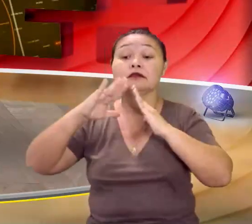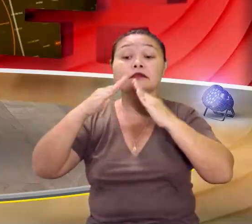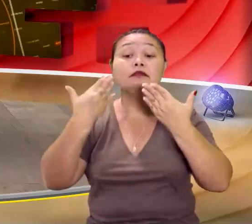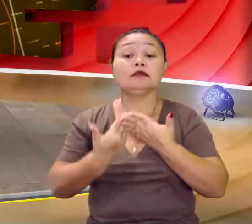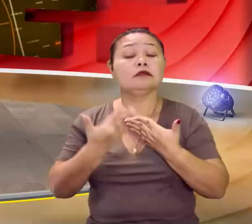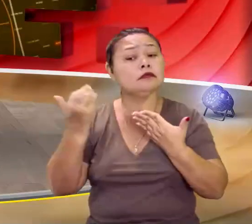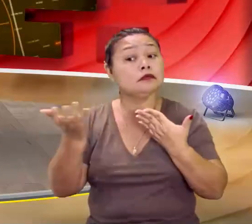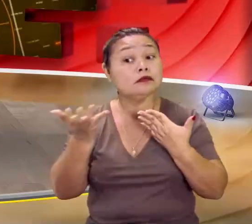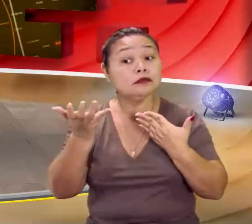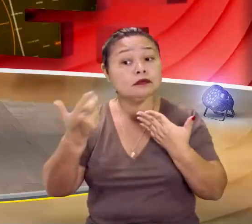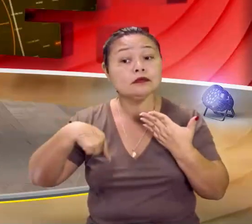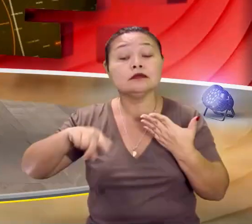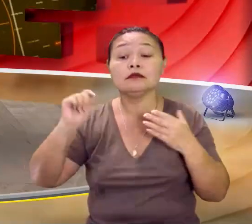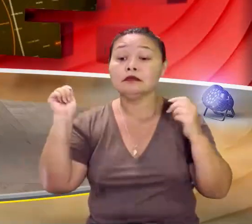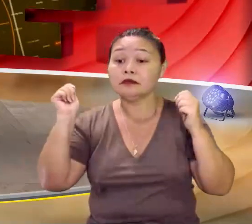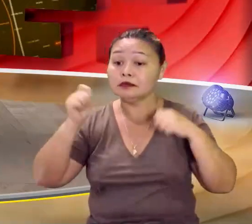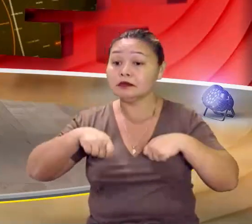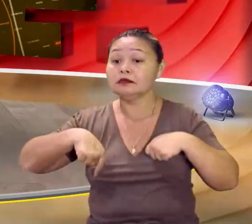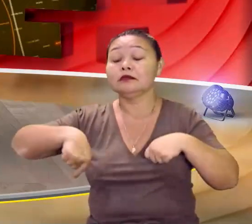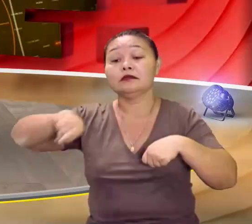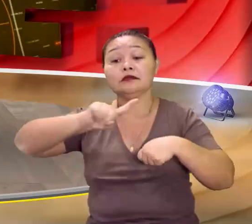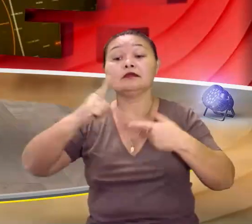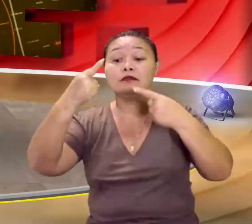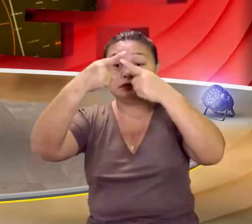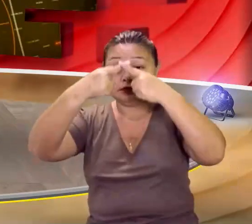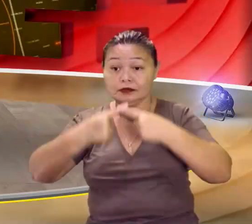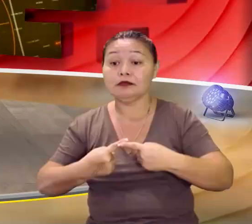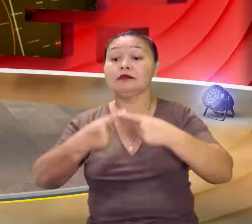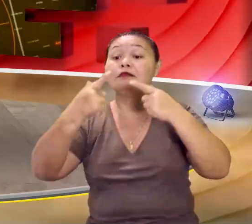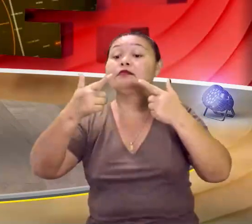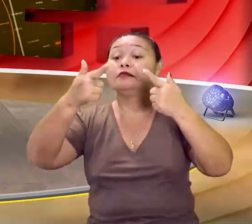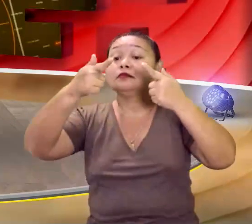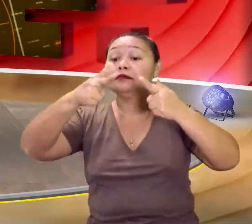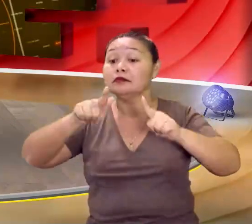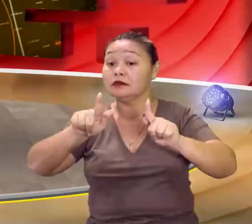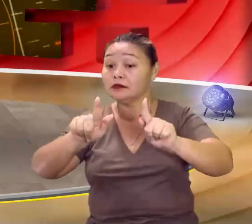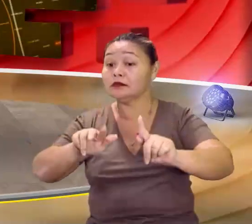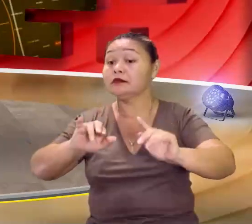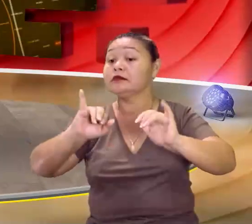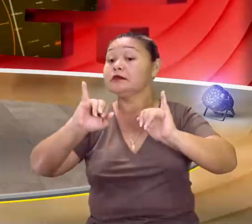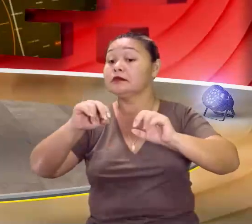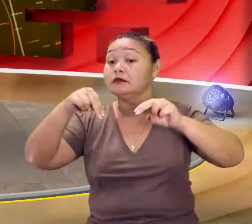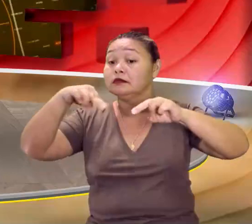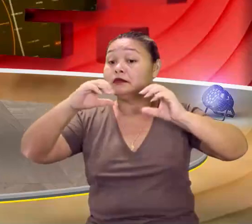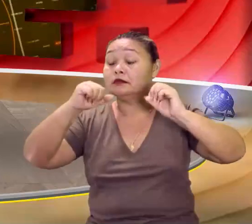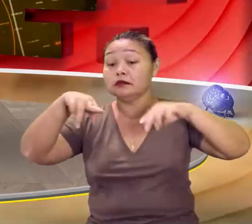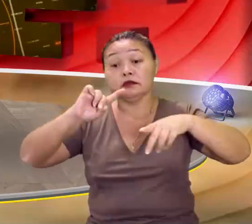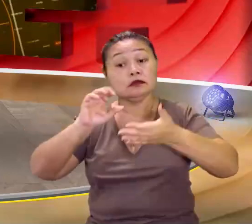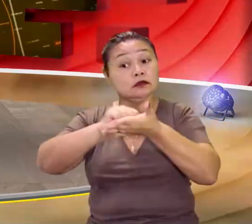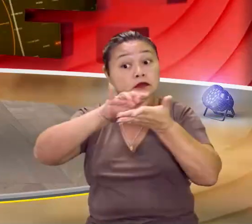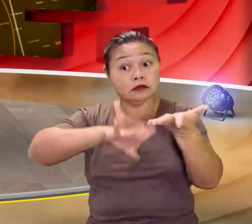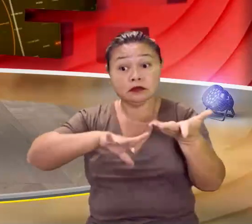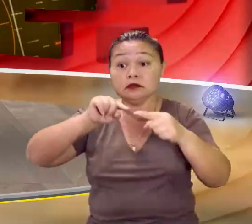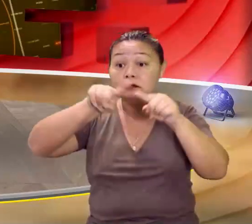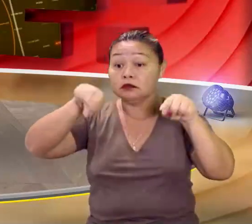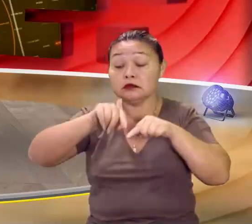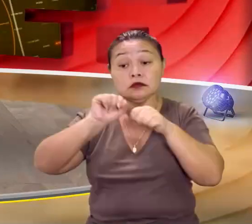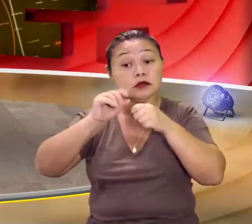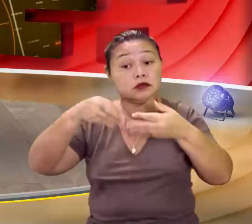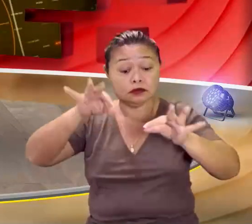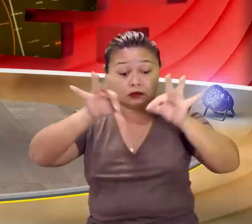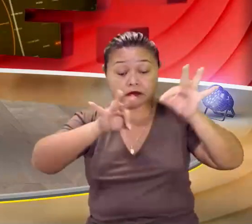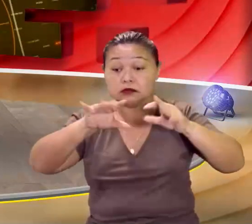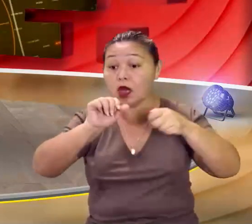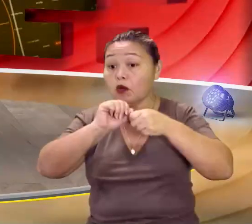gente espera poder realizar a gincana. A atividade extraclasse, ela ainda não foi para vocês, tá? O plano de atividade, por quê? Porque